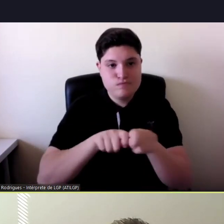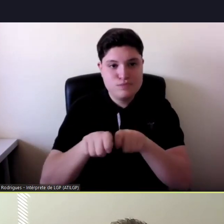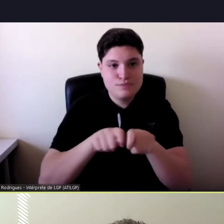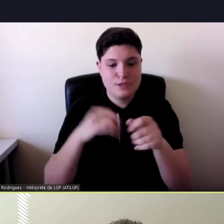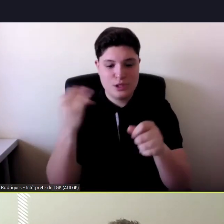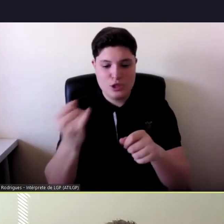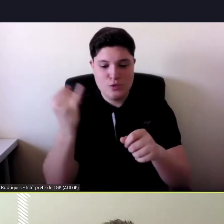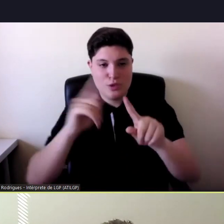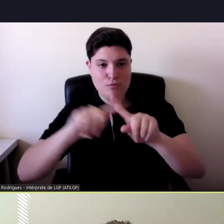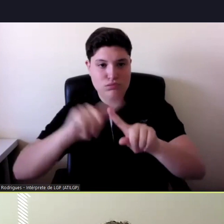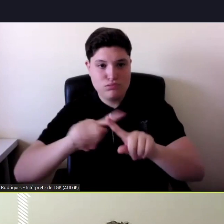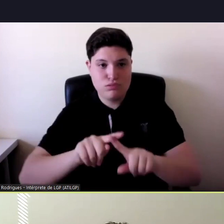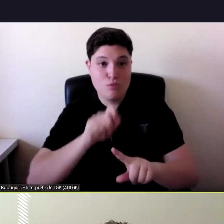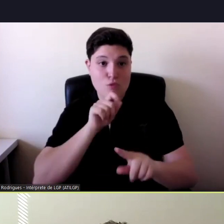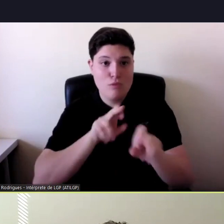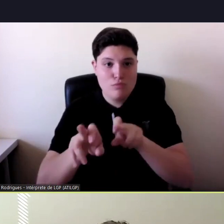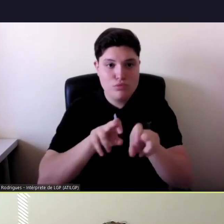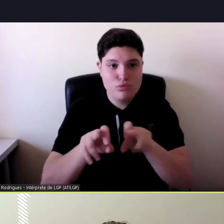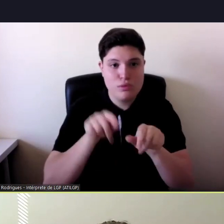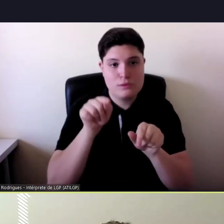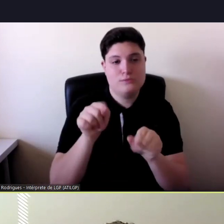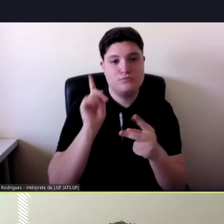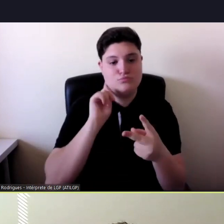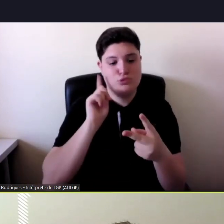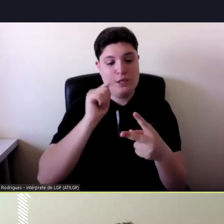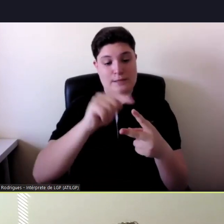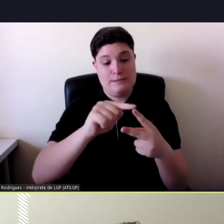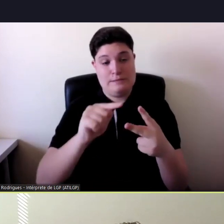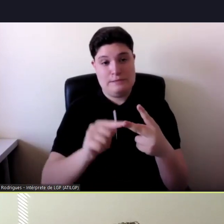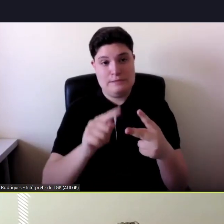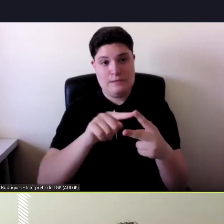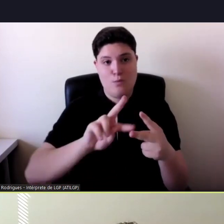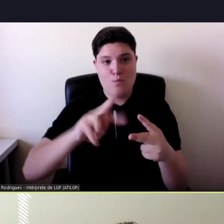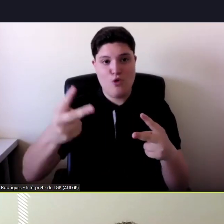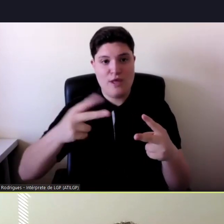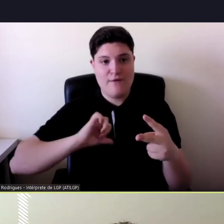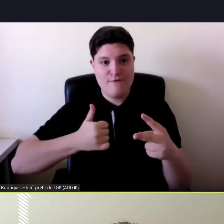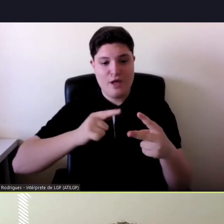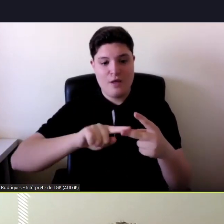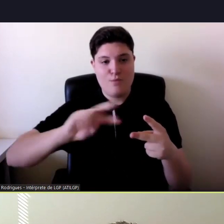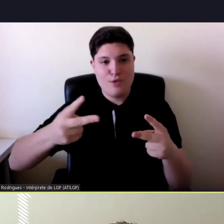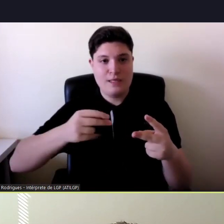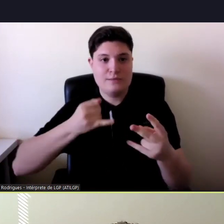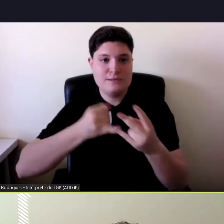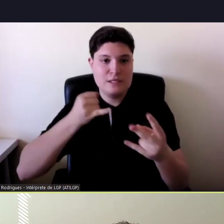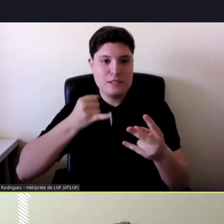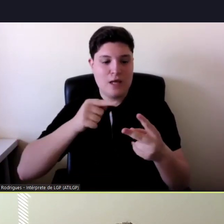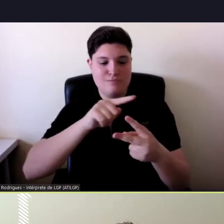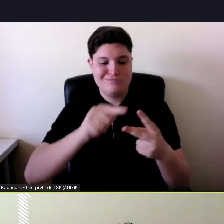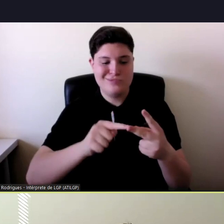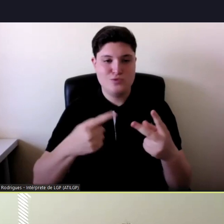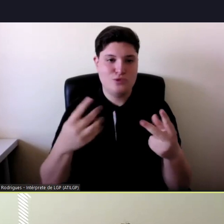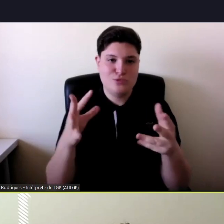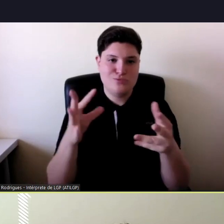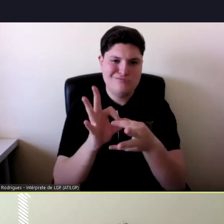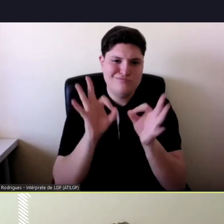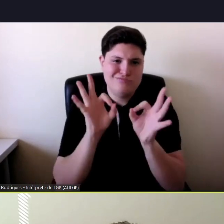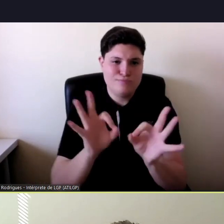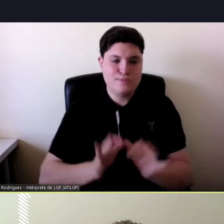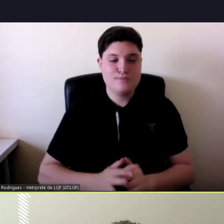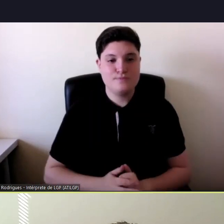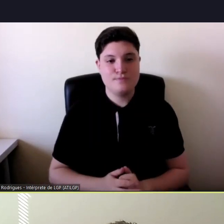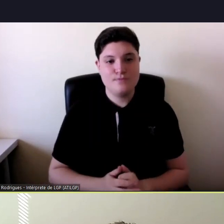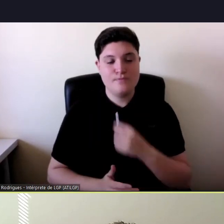instituições. E por isso estas duas transições naturalmente também estarão elas relacionadas. No que respeita